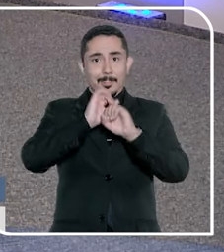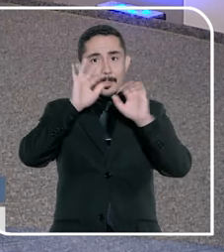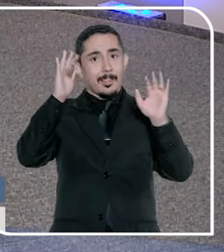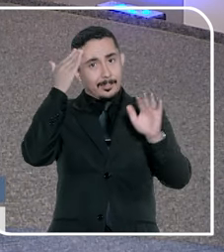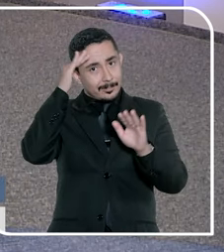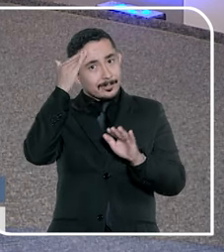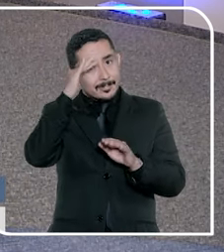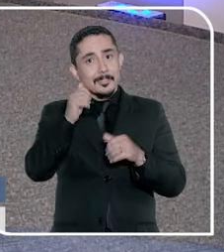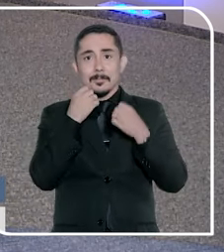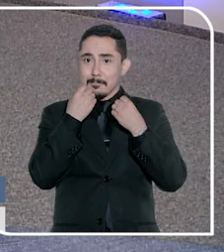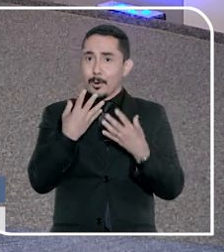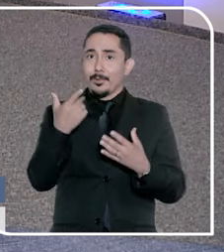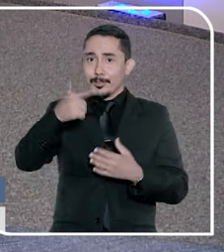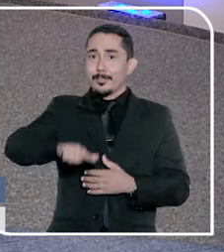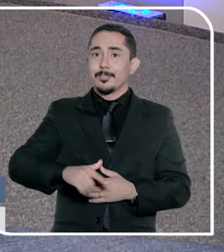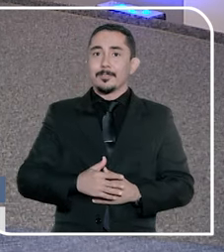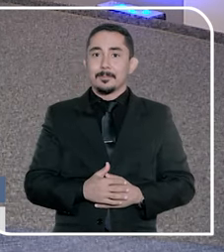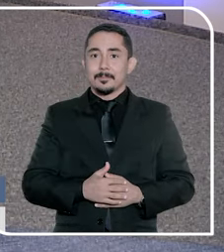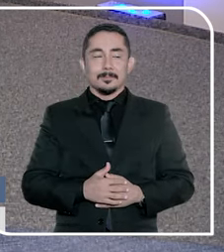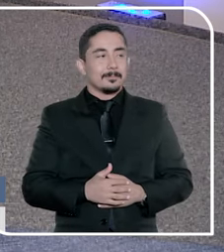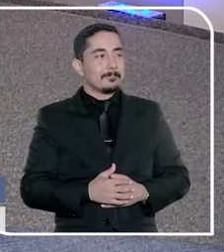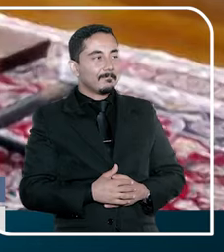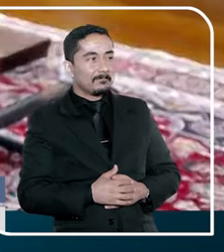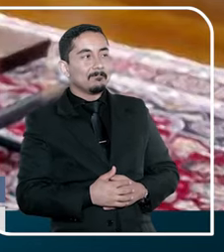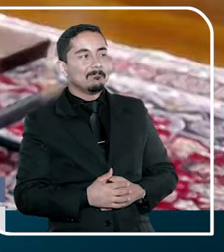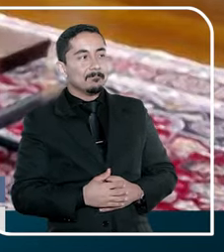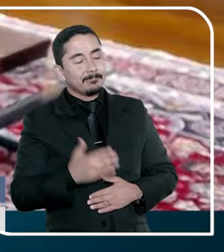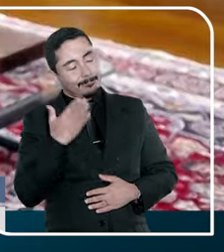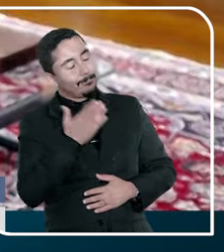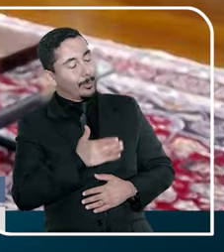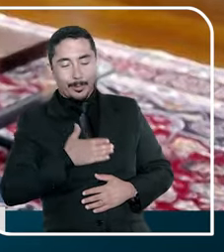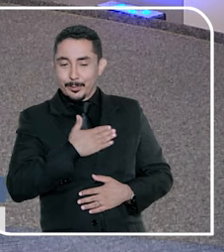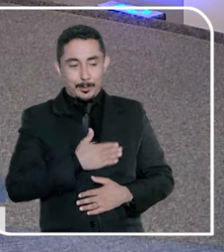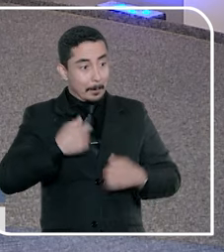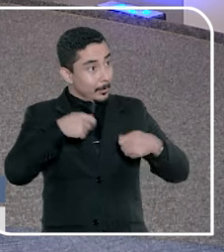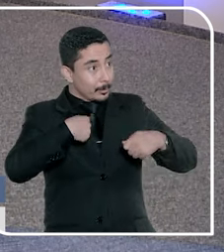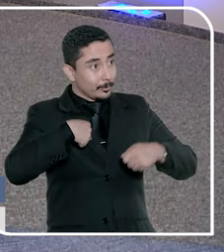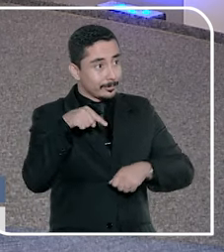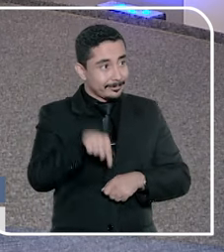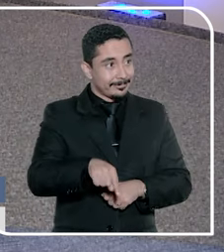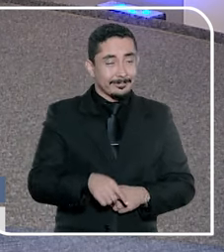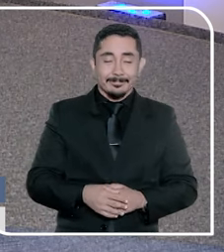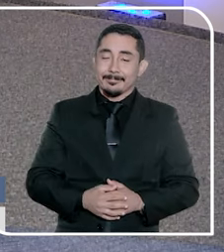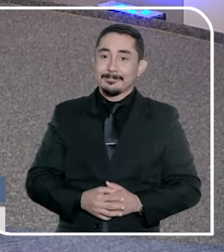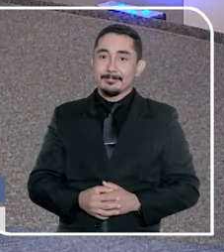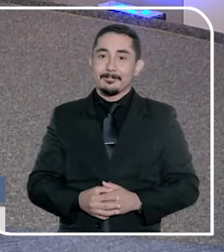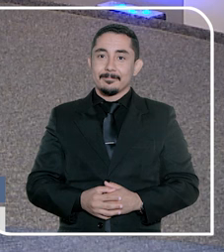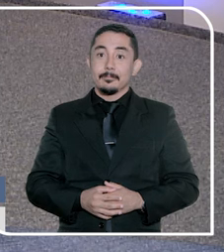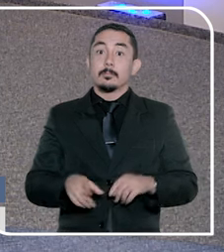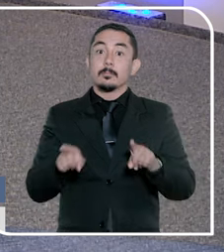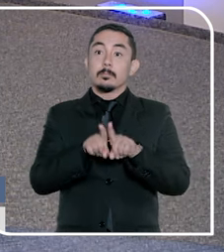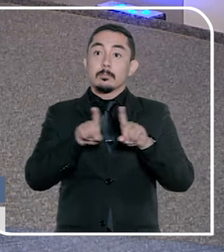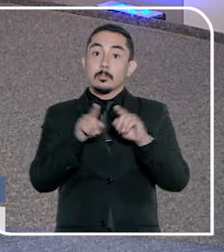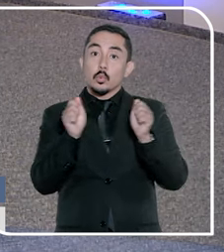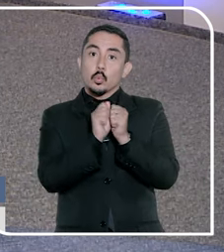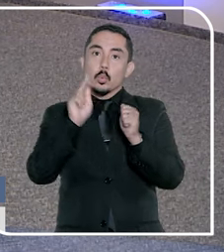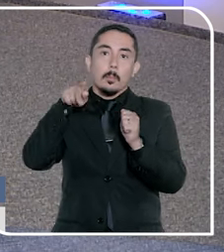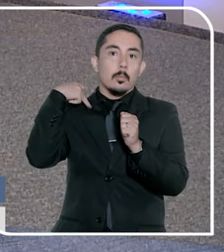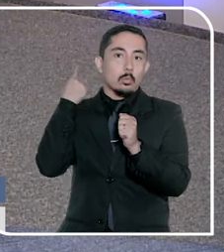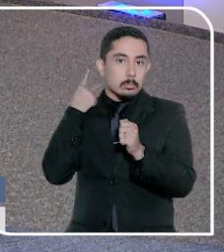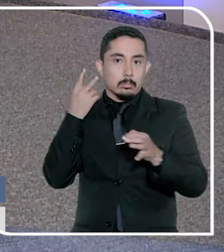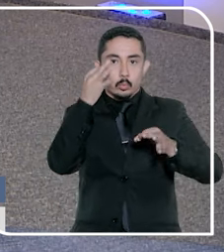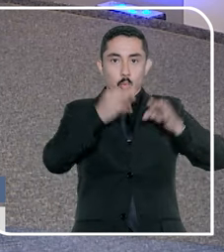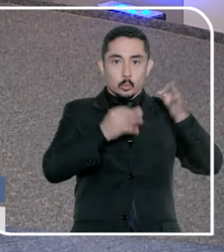vez né você tá à disposição também estamos aqui com o Procurador de Justiça de Santa